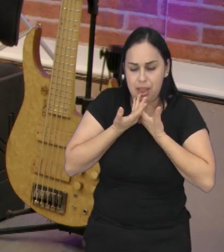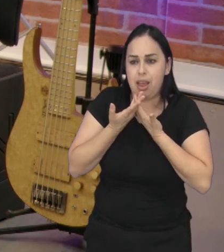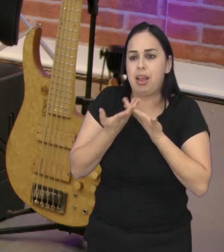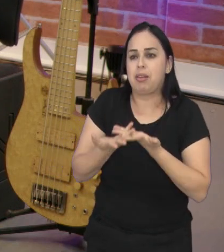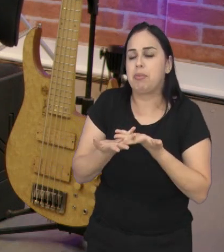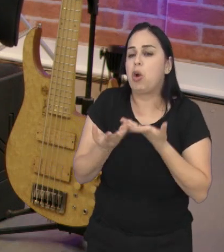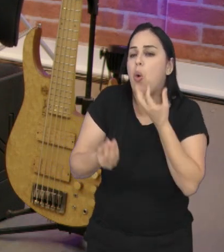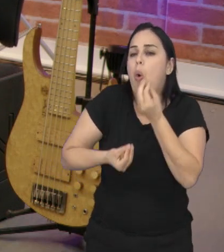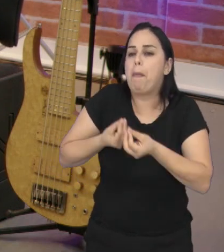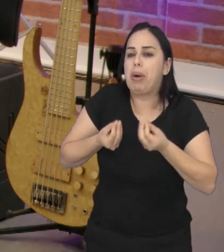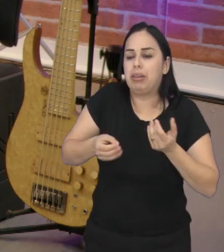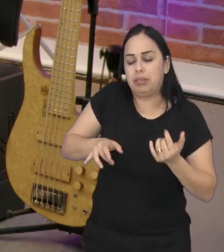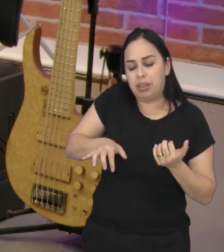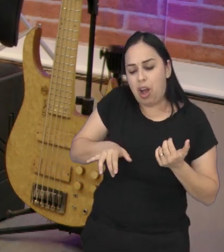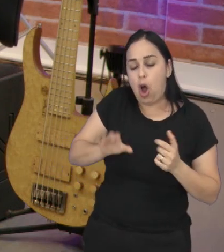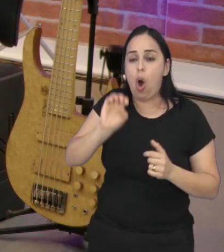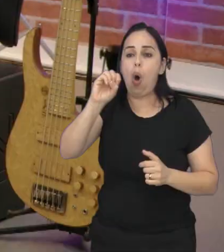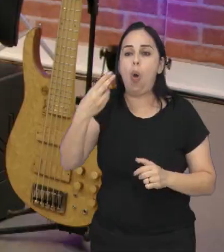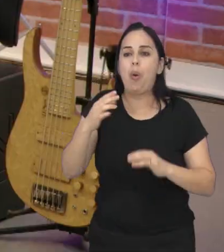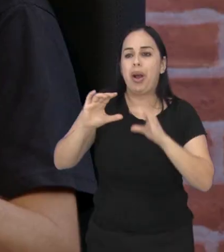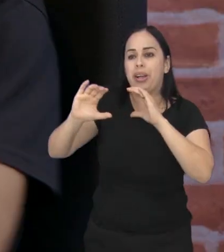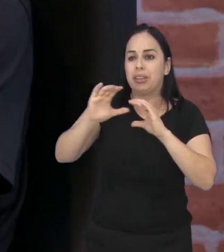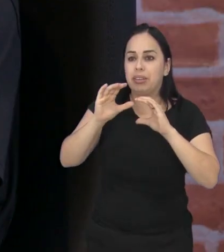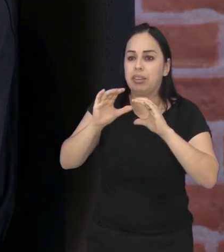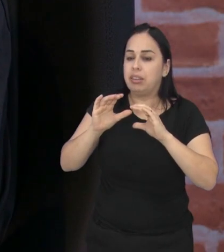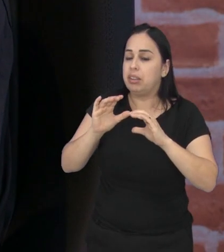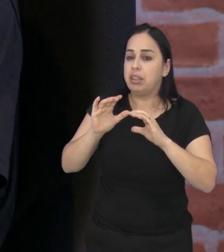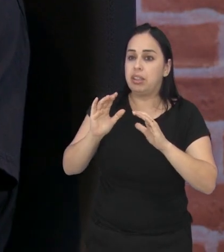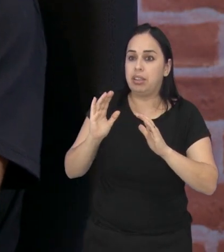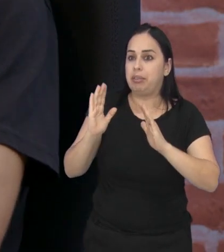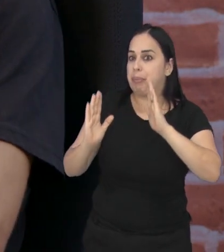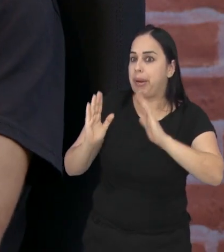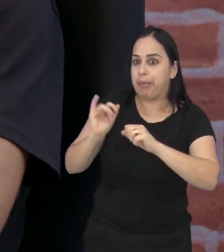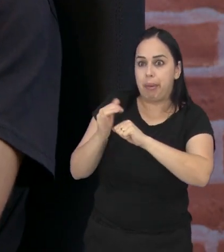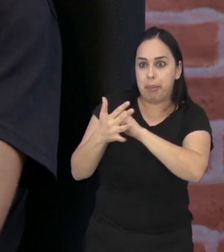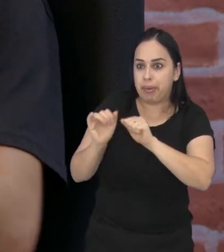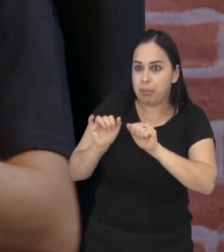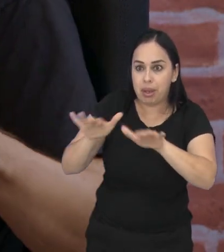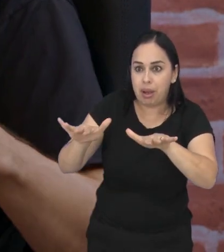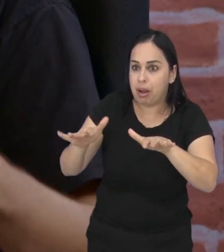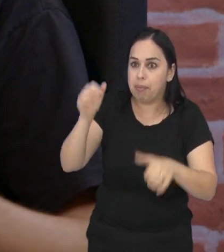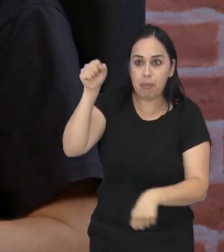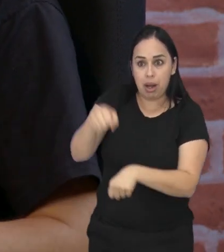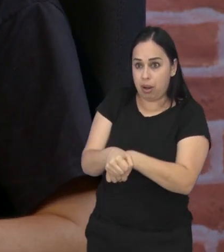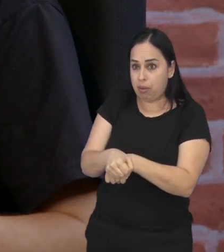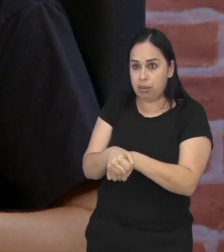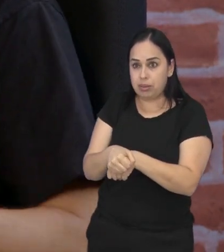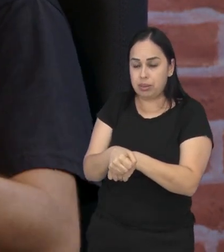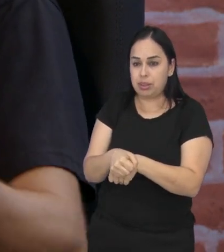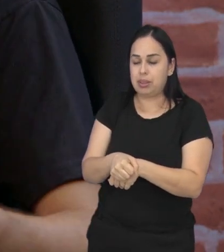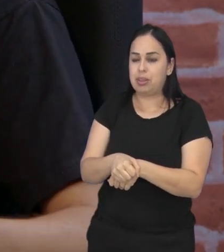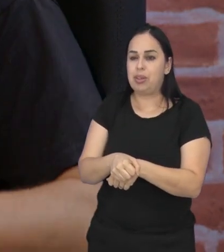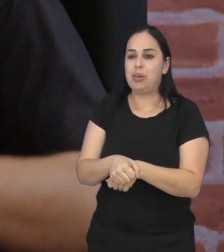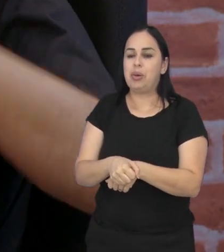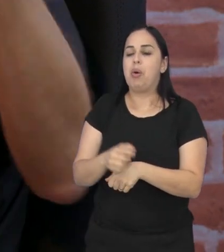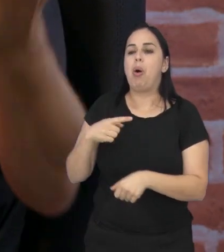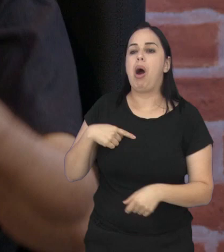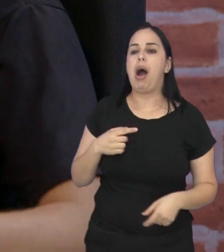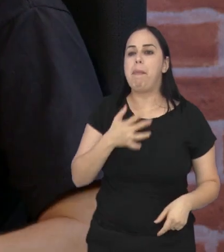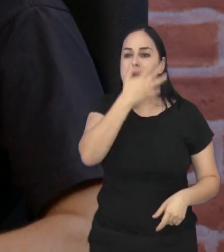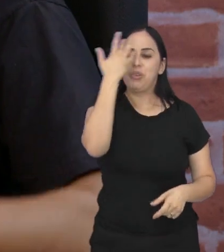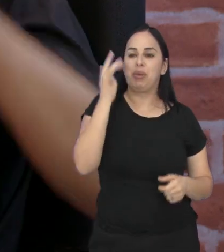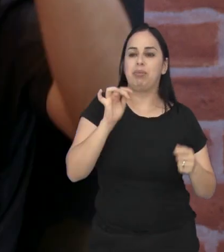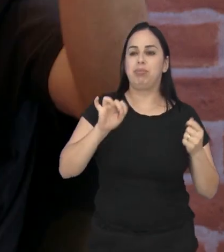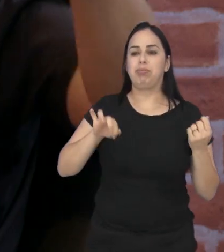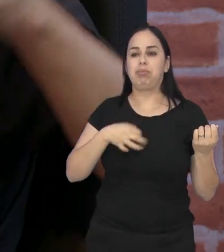através do seu instrumento, através do seu canto. De repente, você é impedido de fazer isso. cara, né, o músico, ele é muito espontâneo, ele tá na